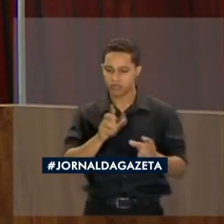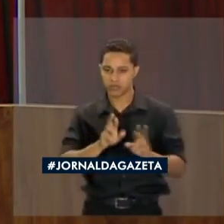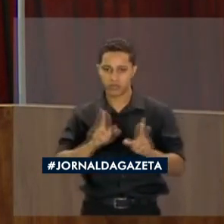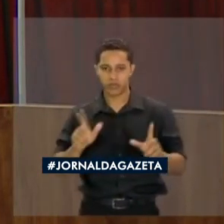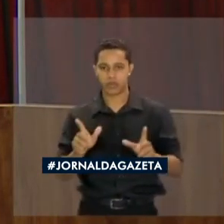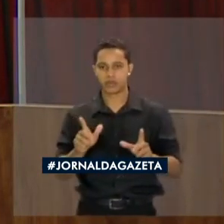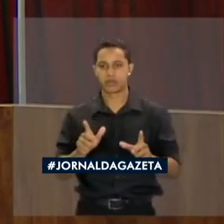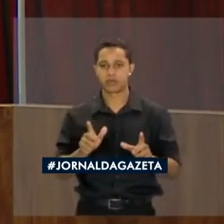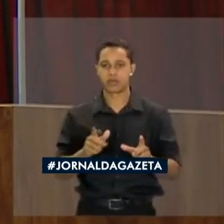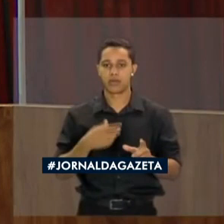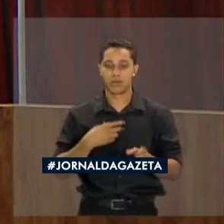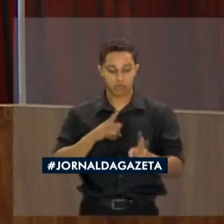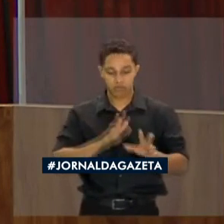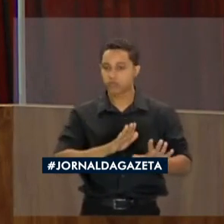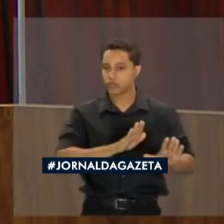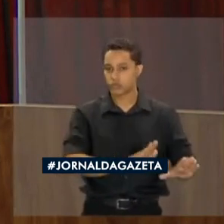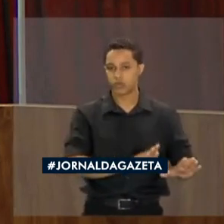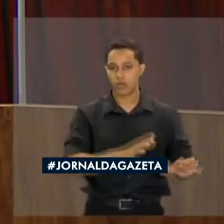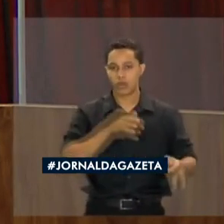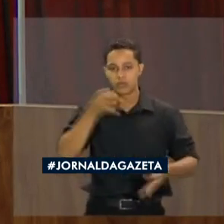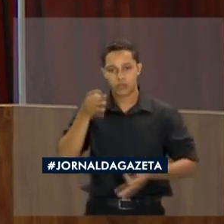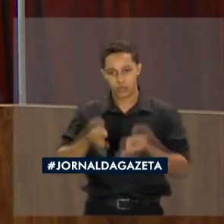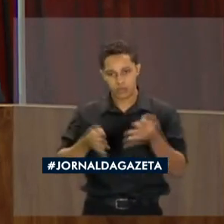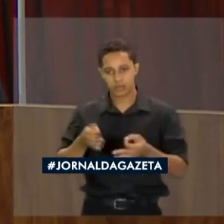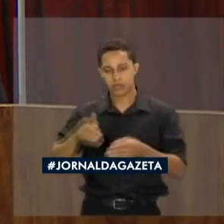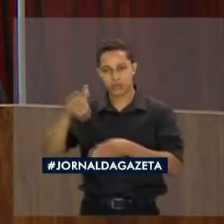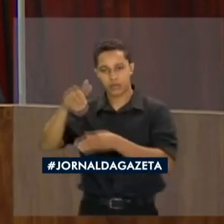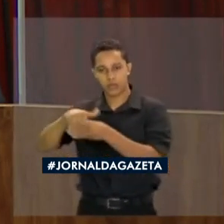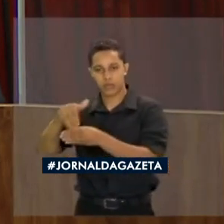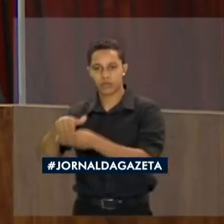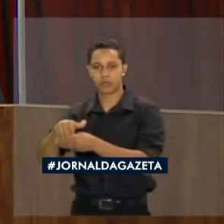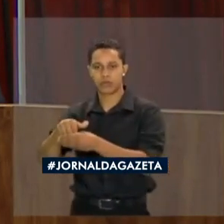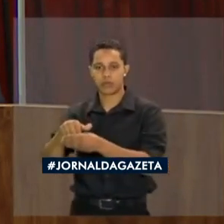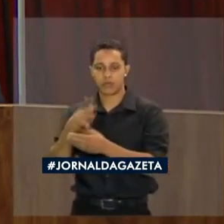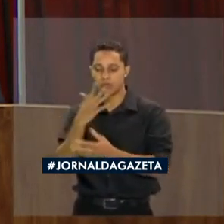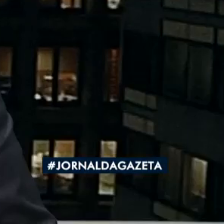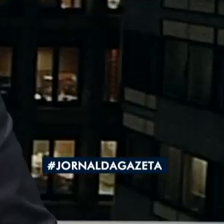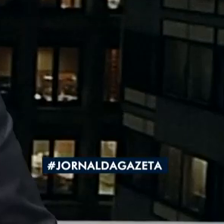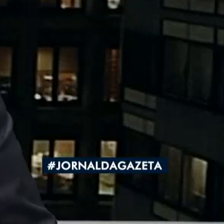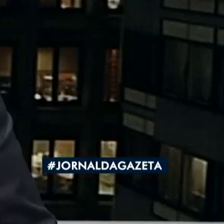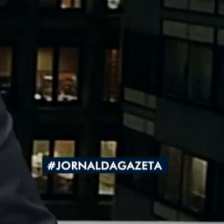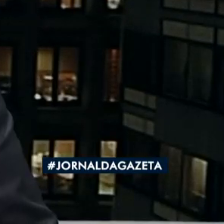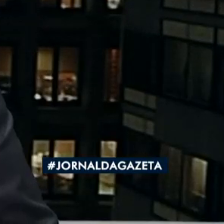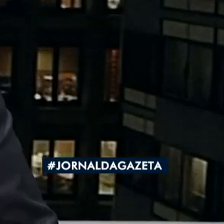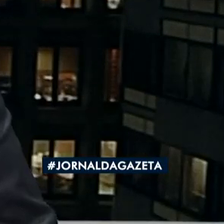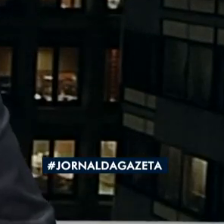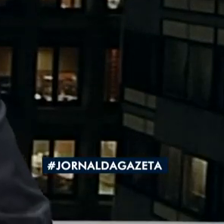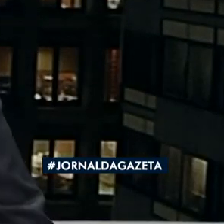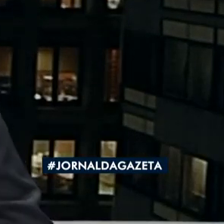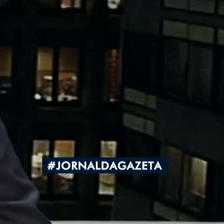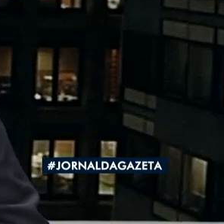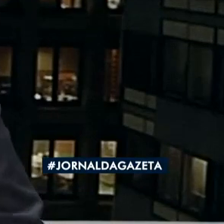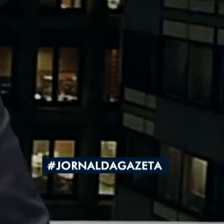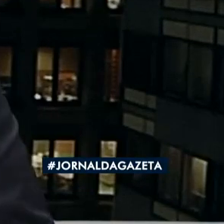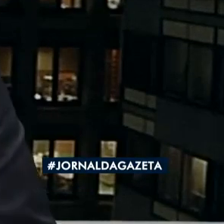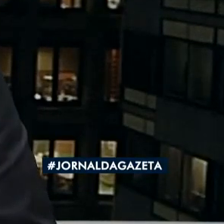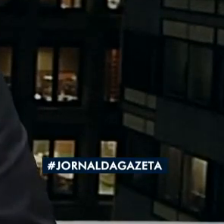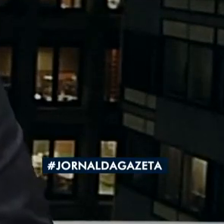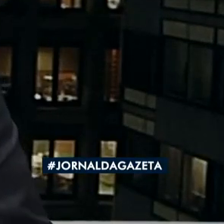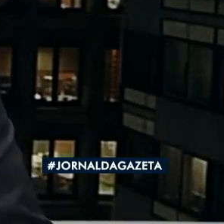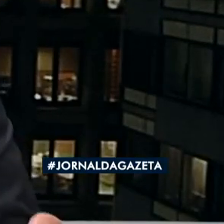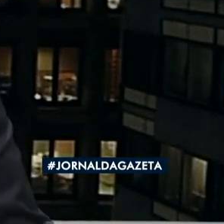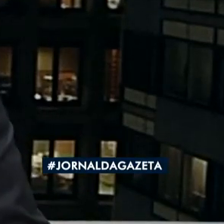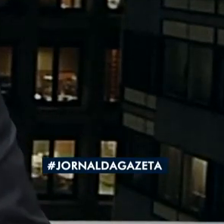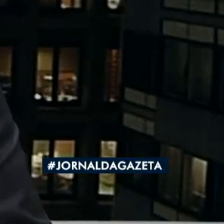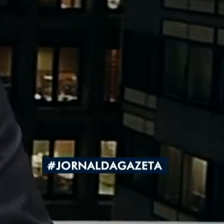republicanos, permanece na Justiça Eleitoral, que foi se aperfeiçoando. E no fim da tarde, o presidente